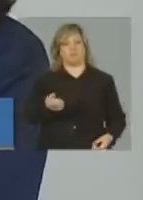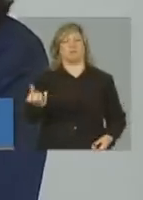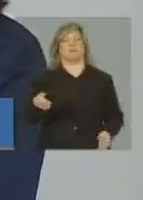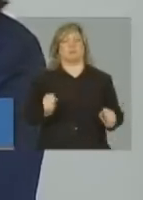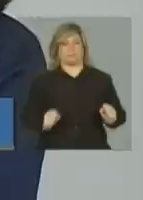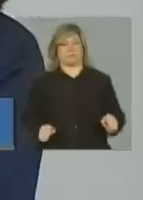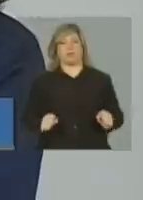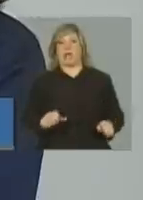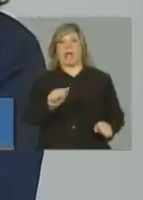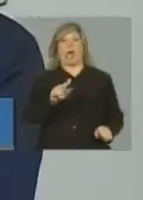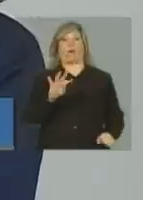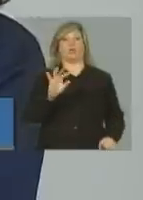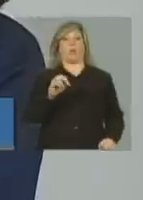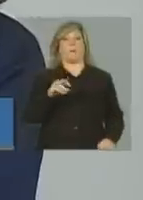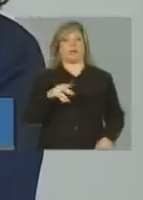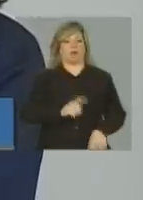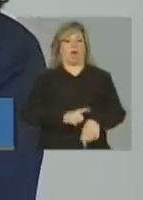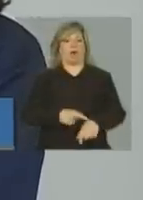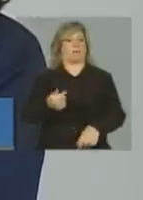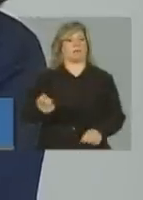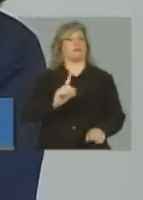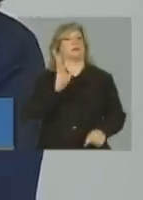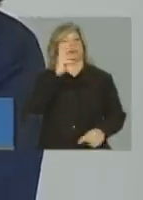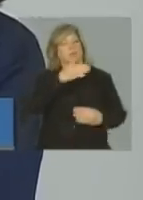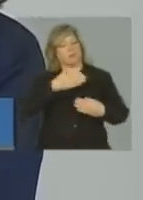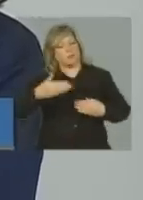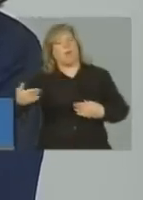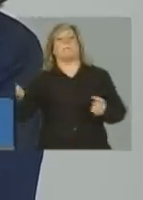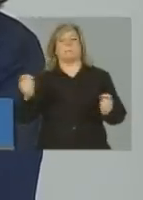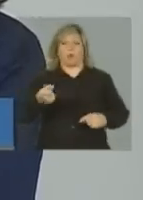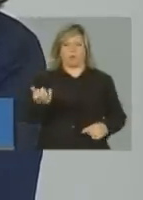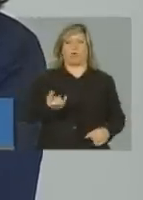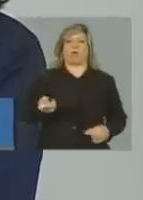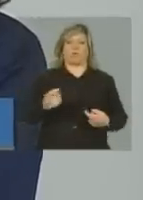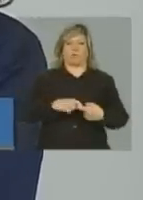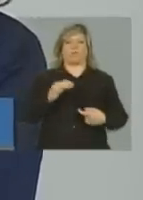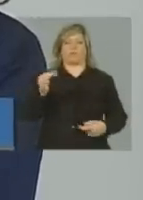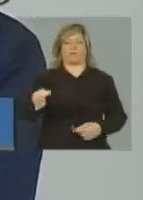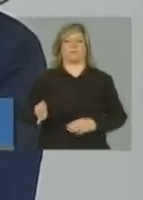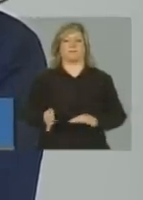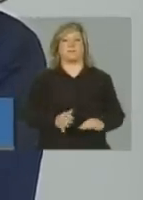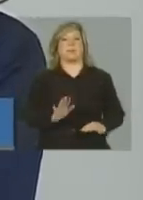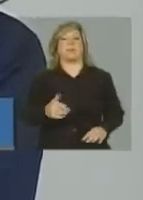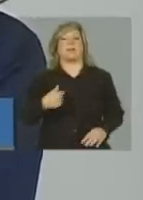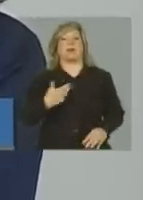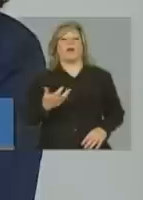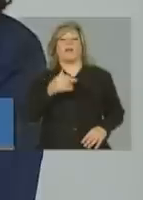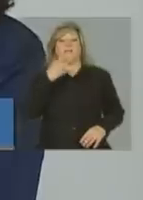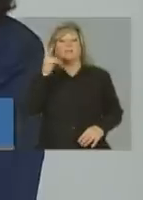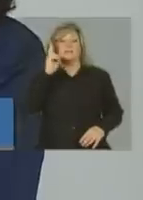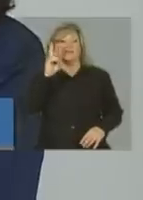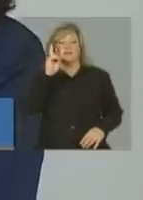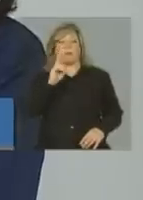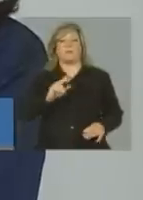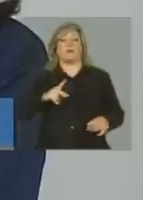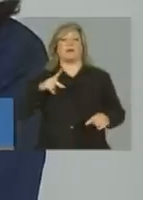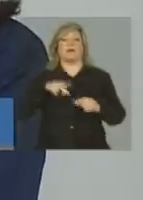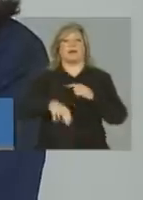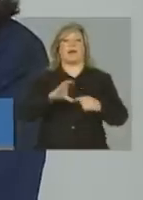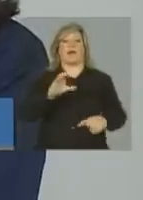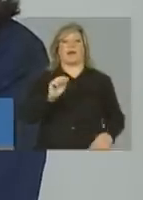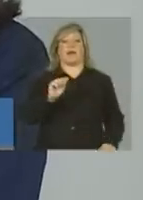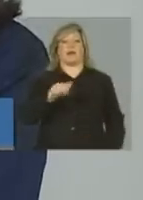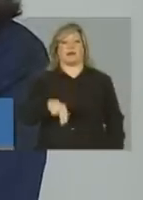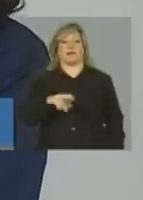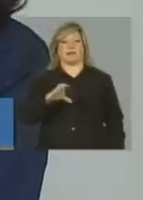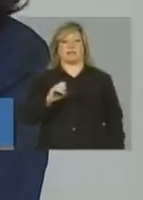elegível, né? Ela não é automático, mas ela é elegível ao programa. Eu queria só fazer uma consideração a respeito dos cancelamentos. Quando o gestor